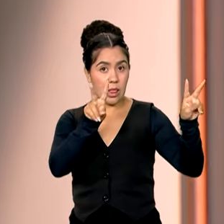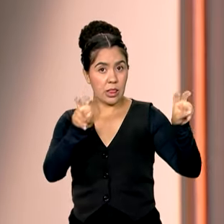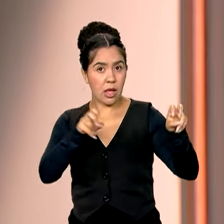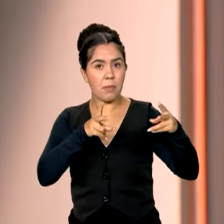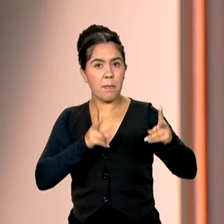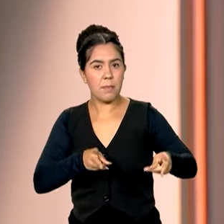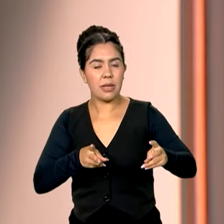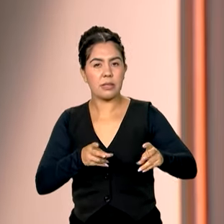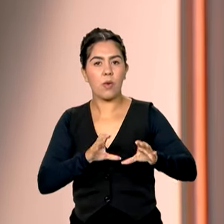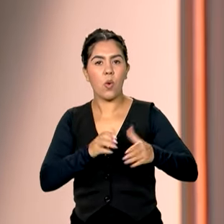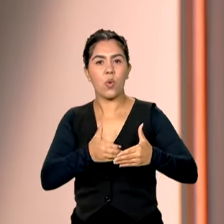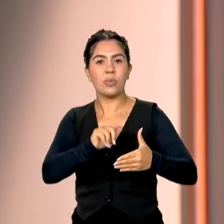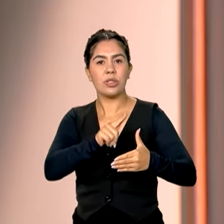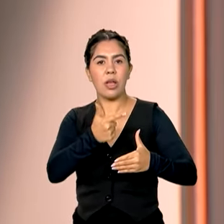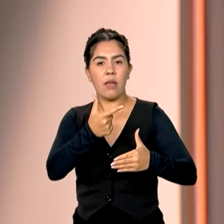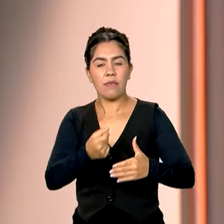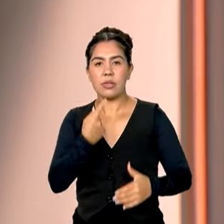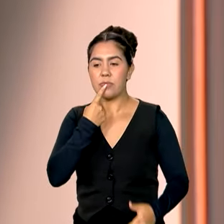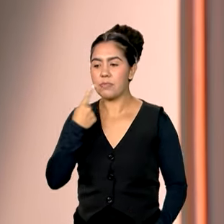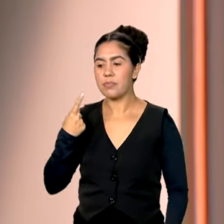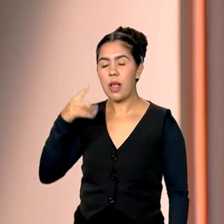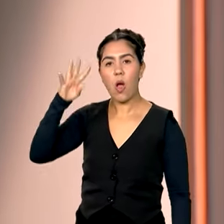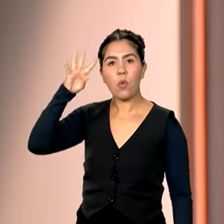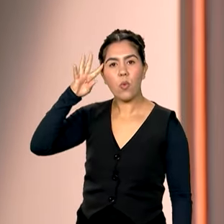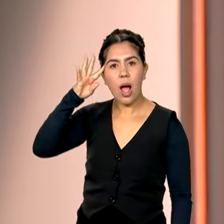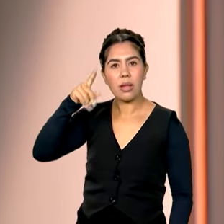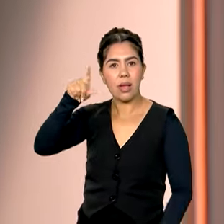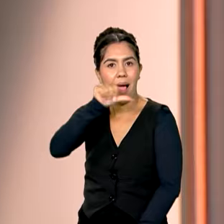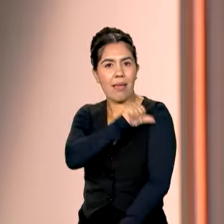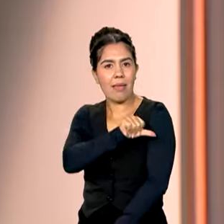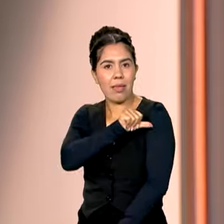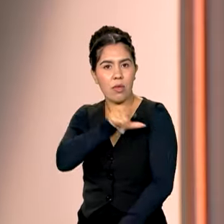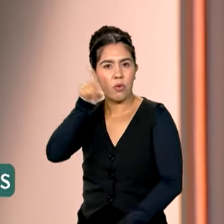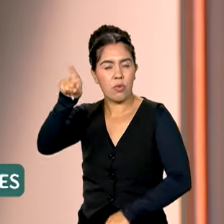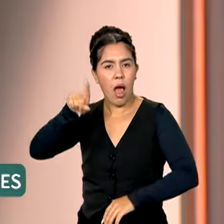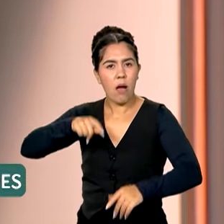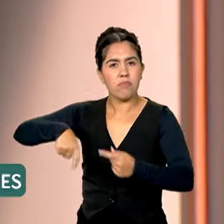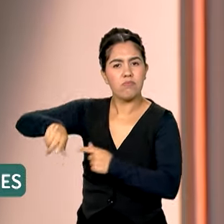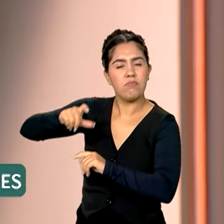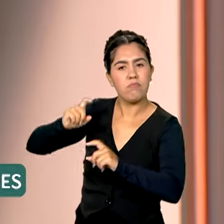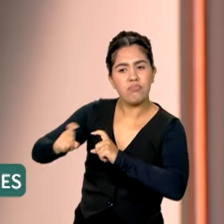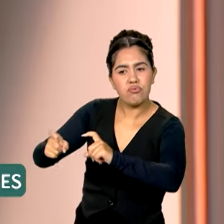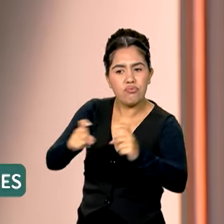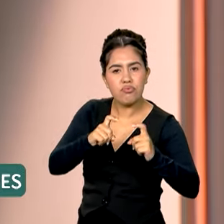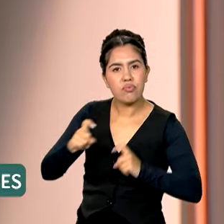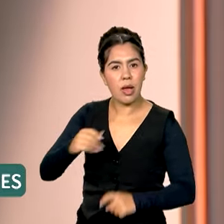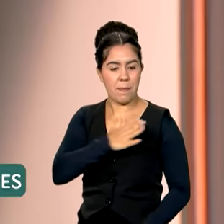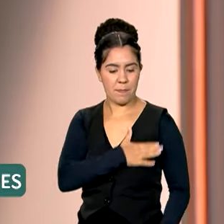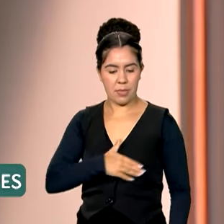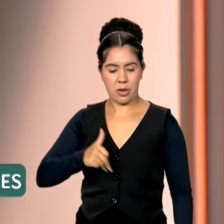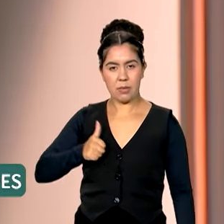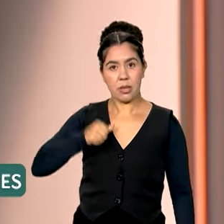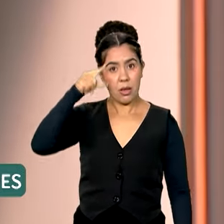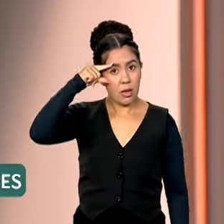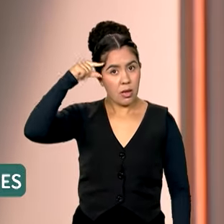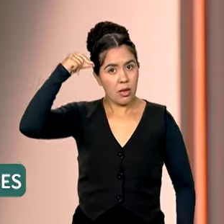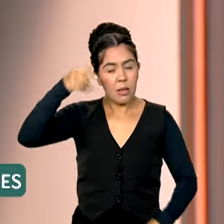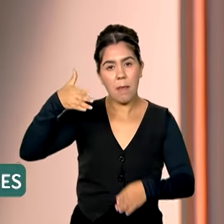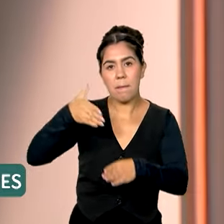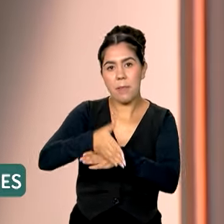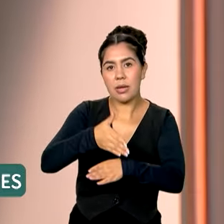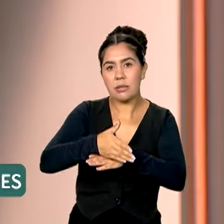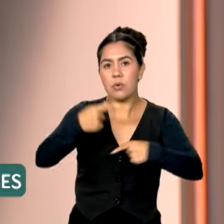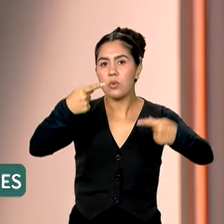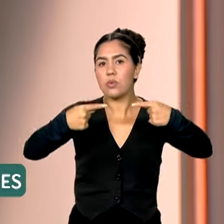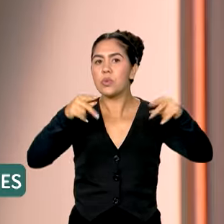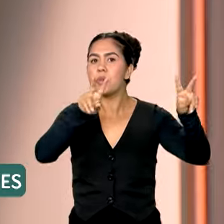nessa quarta-feira movimentou o Rio de Janeiro, e a primeira-dama, Janja Lula da Silva, participou de um debate voltado às mulheres